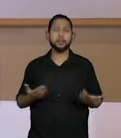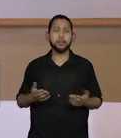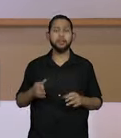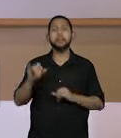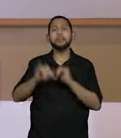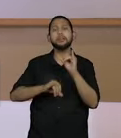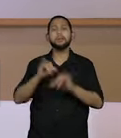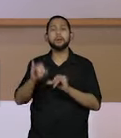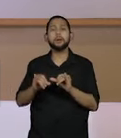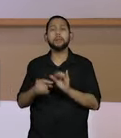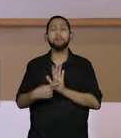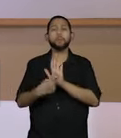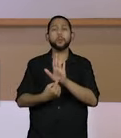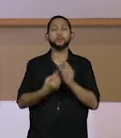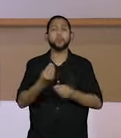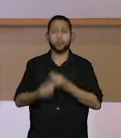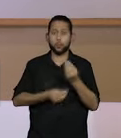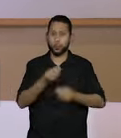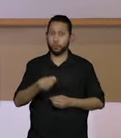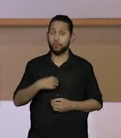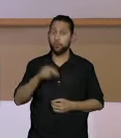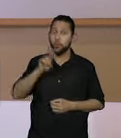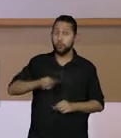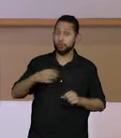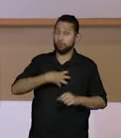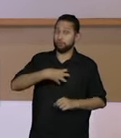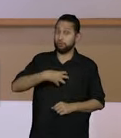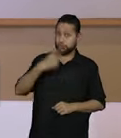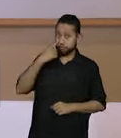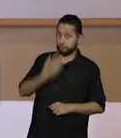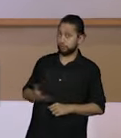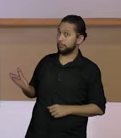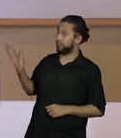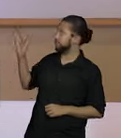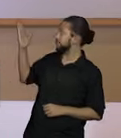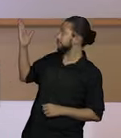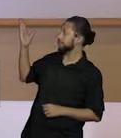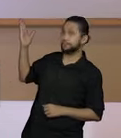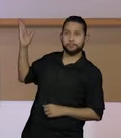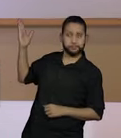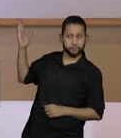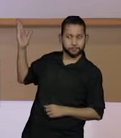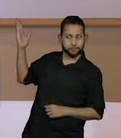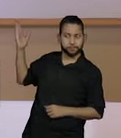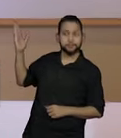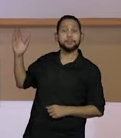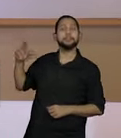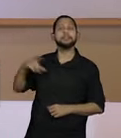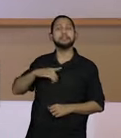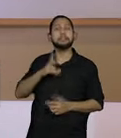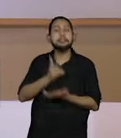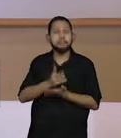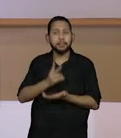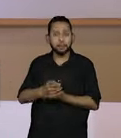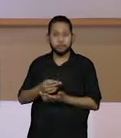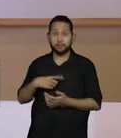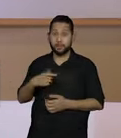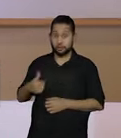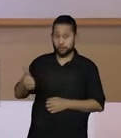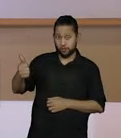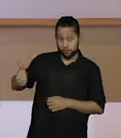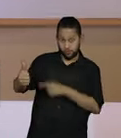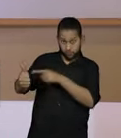transformações químicas, elas podem ser representadas da seguinte forma. Nós temos, então, o